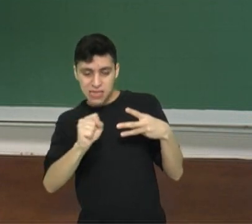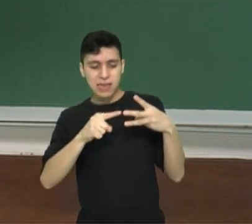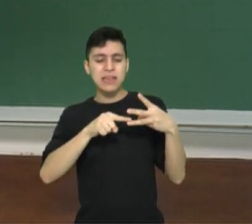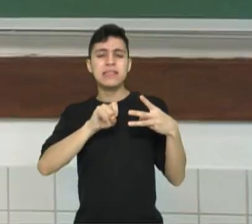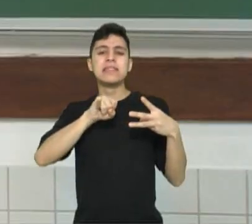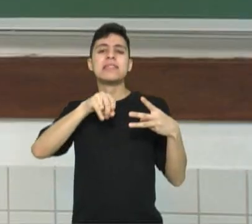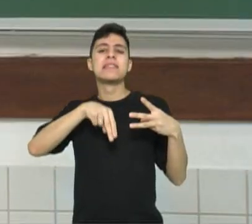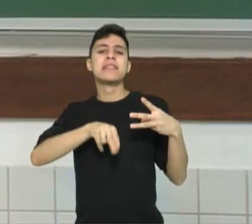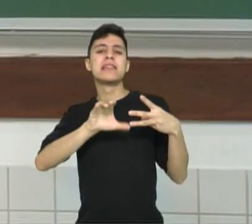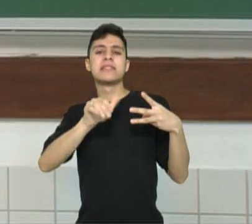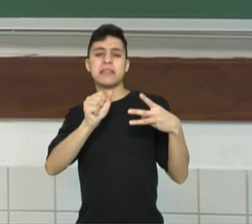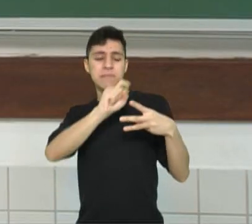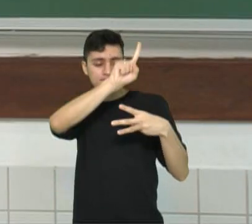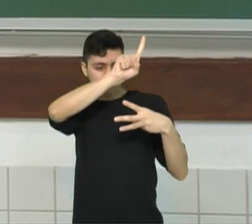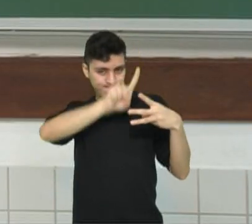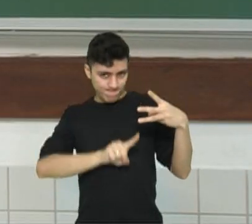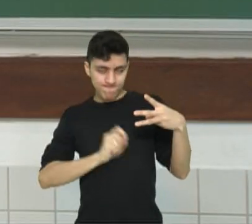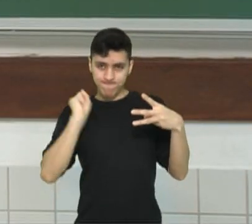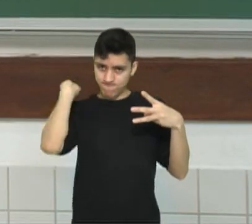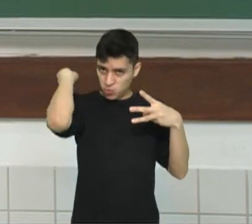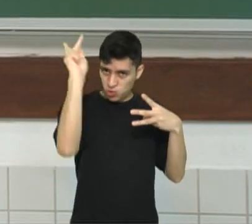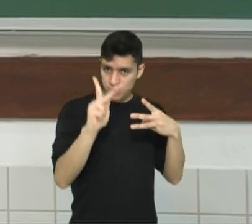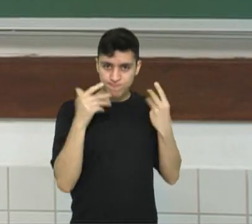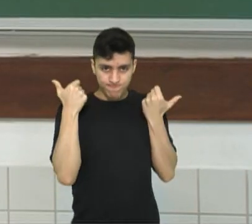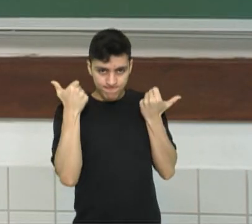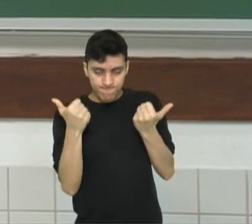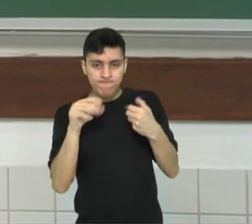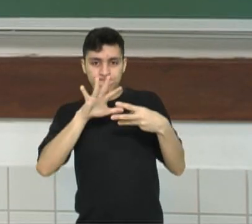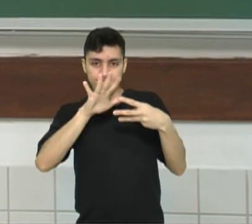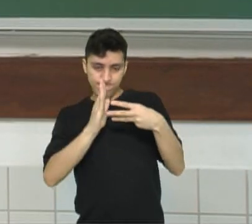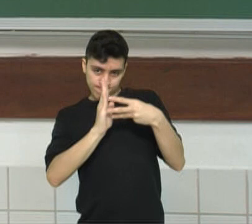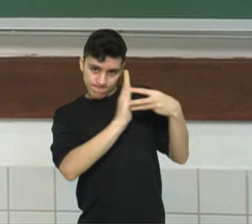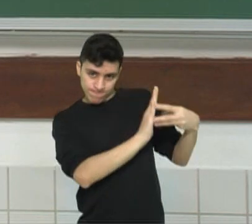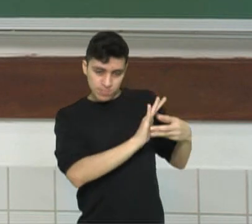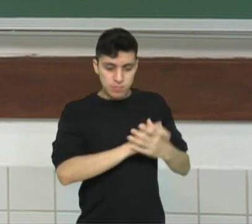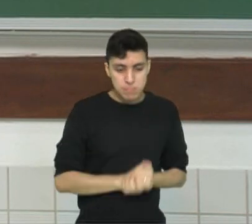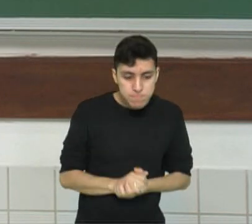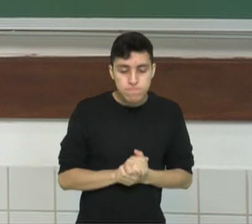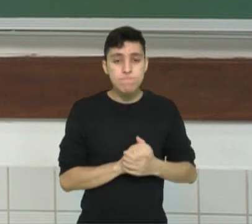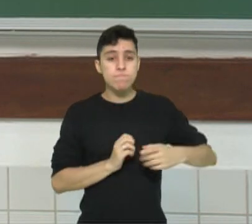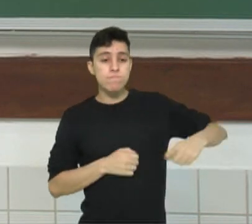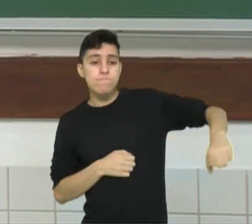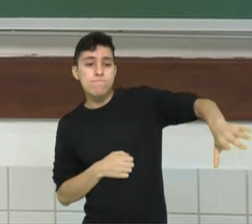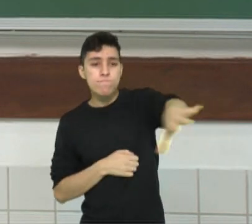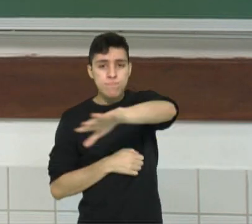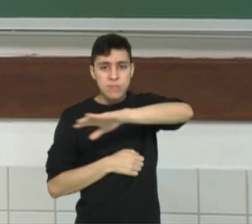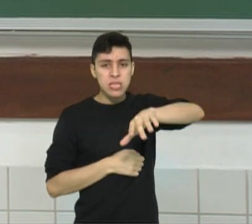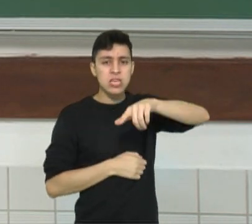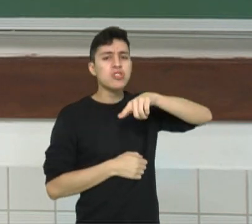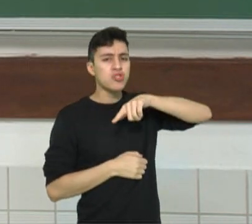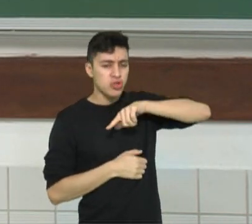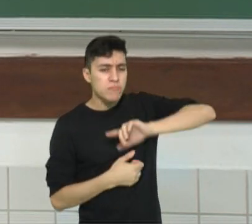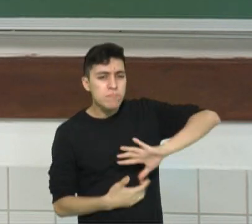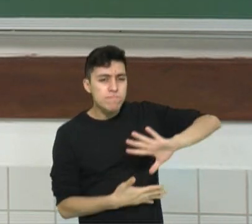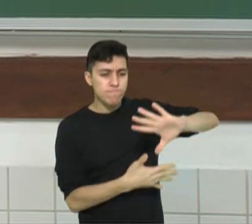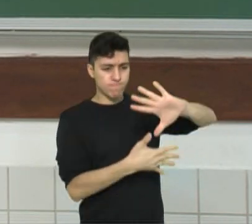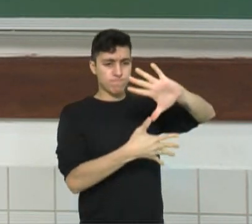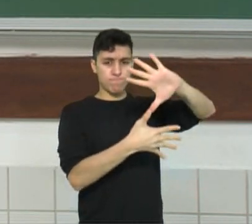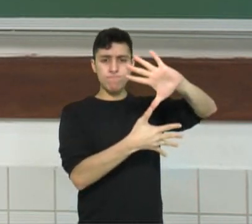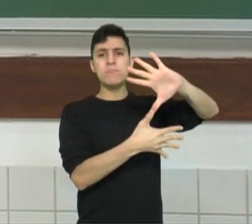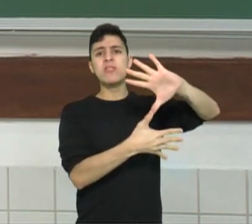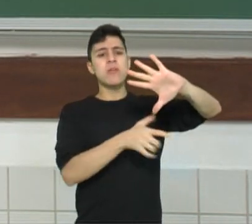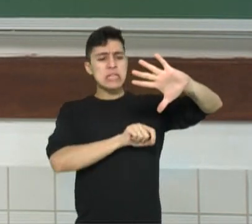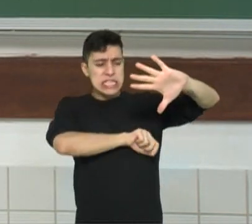incas. Bom, esse nosso continente americano, ele era então repleto de